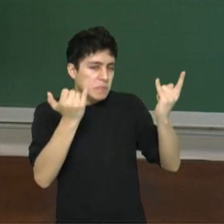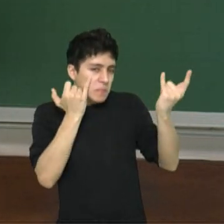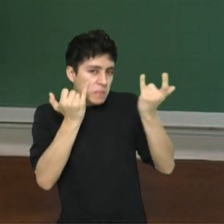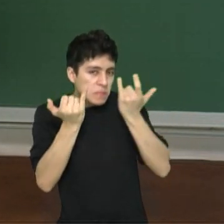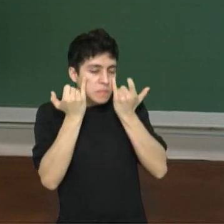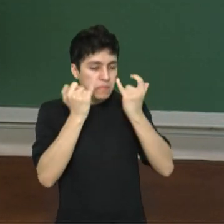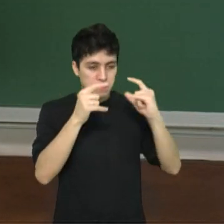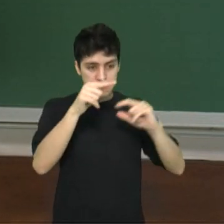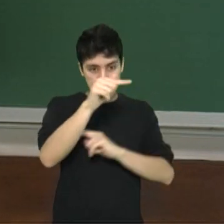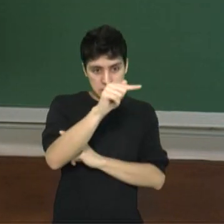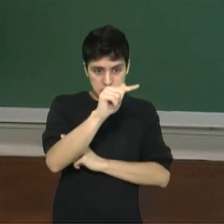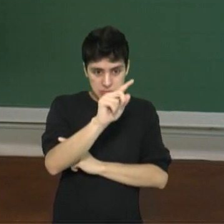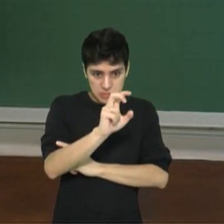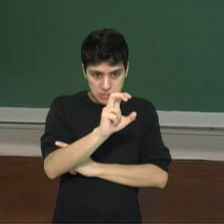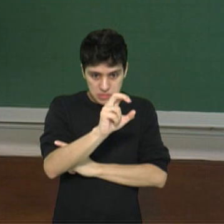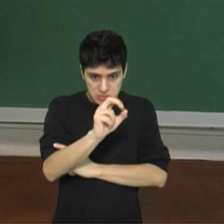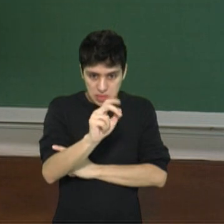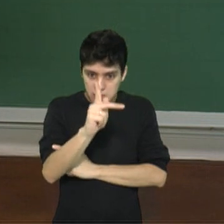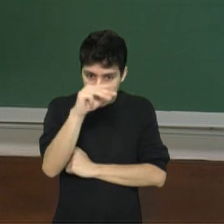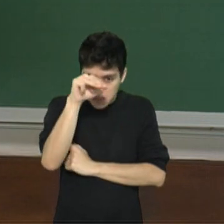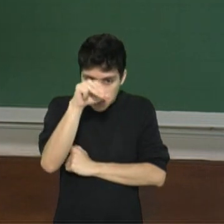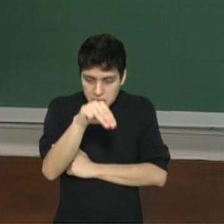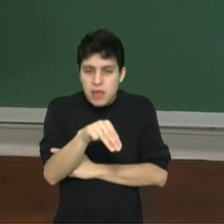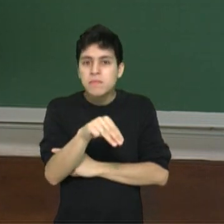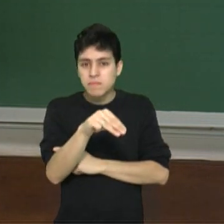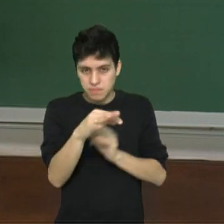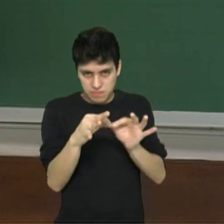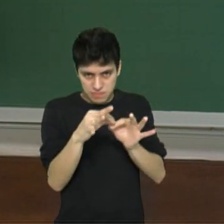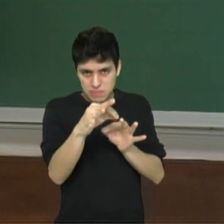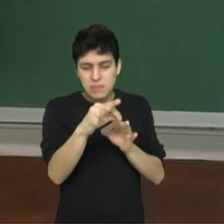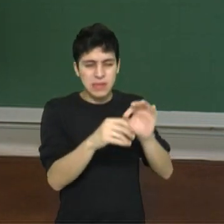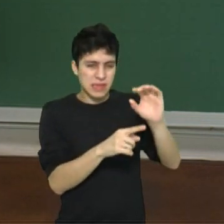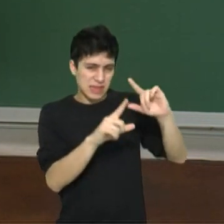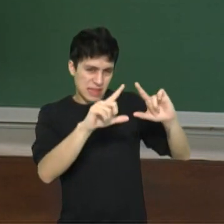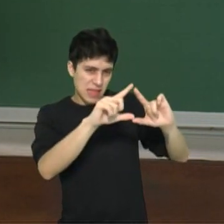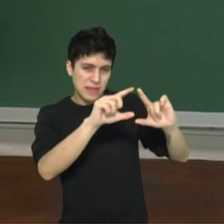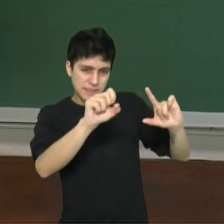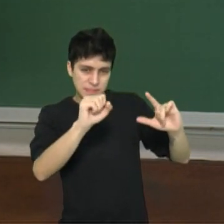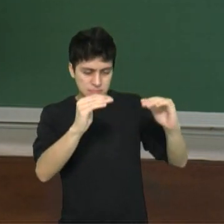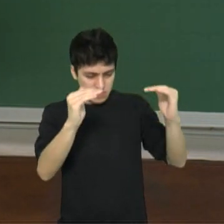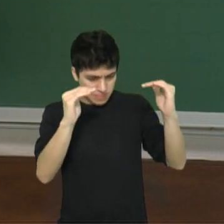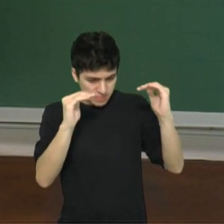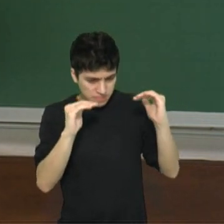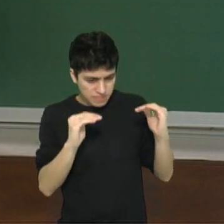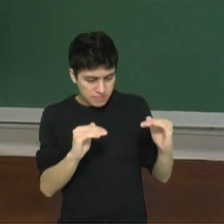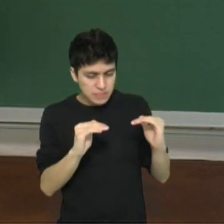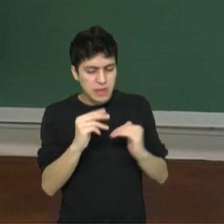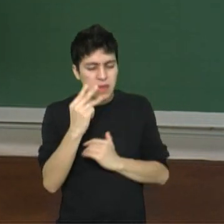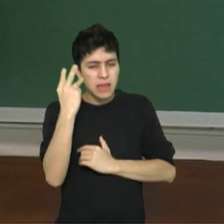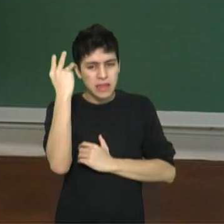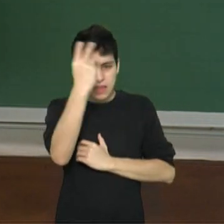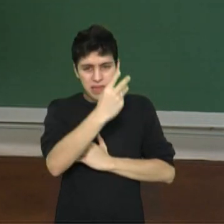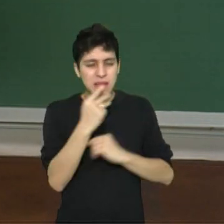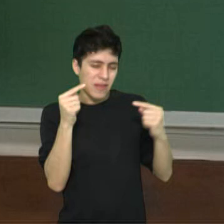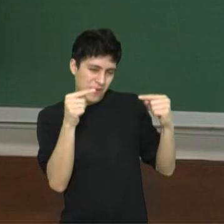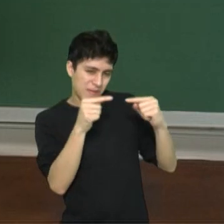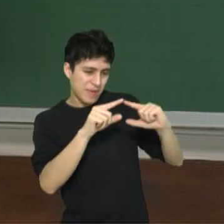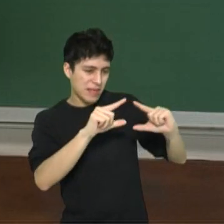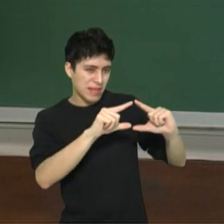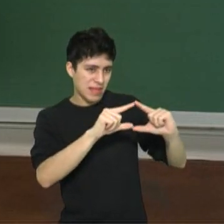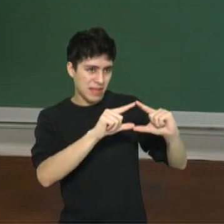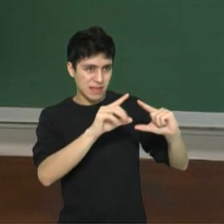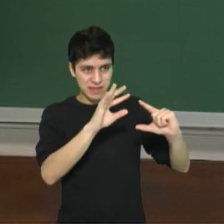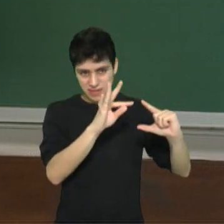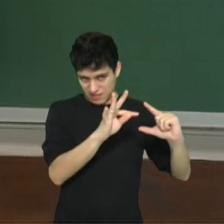percorreu 750 quilômetros, então é o ΔS, e em 3 horas, que é o ΔT, né,